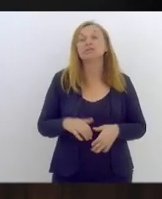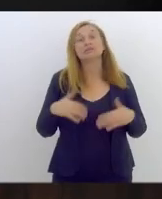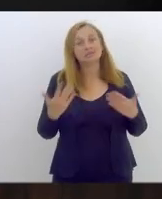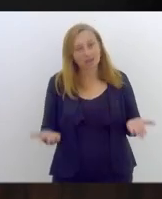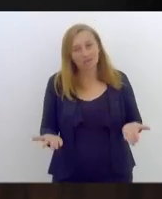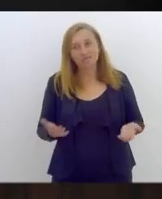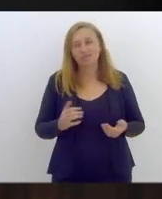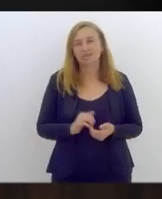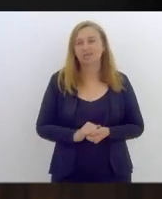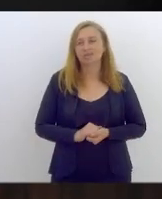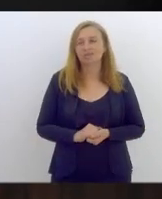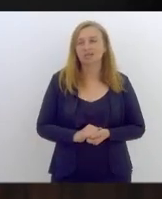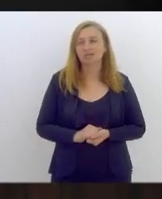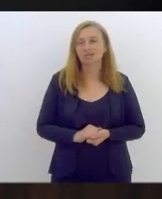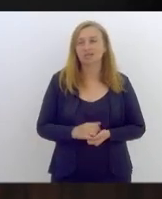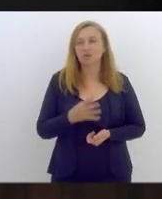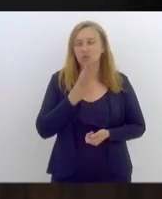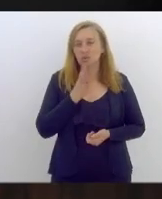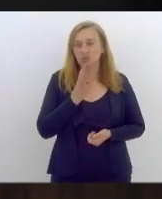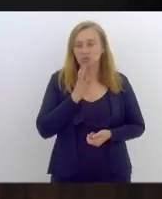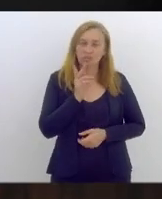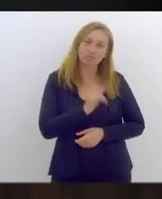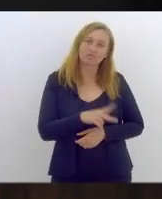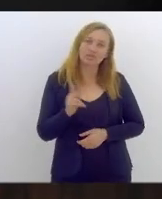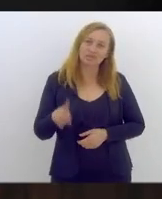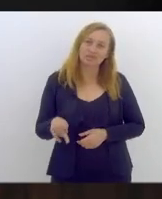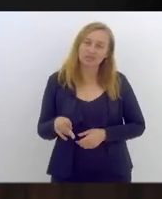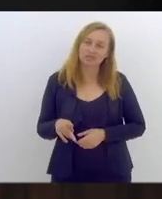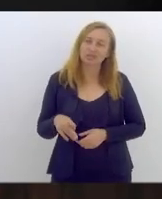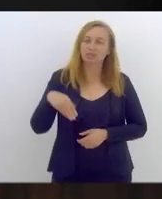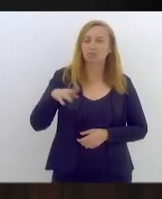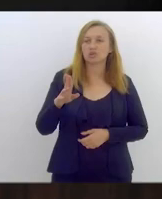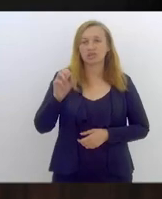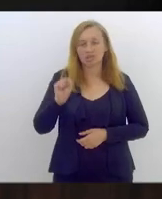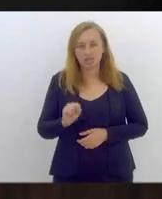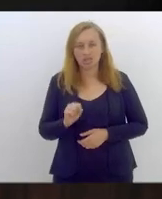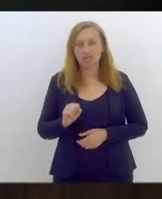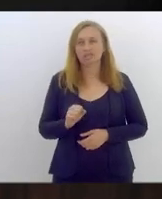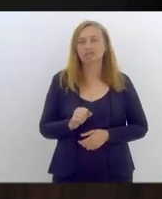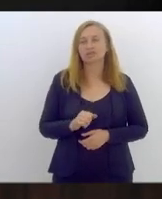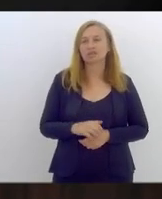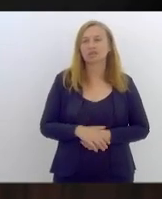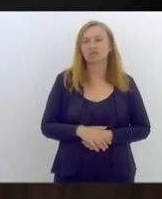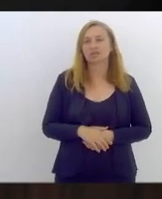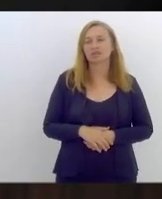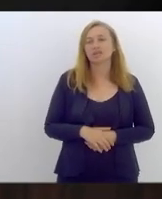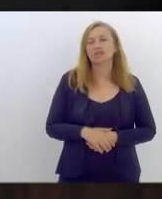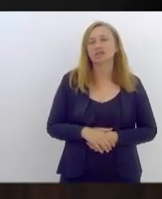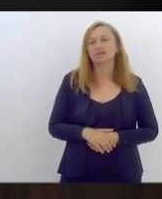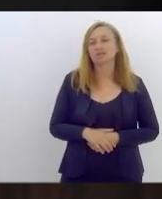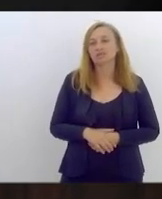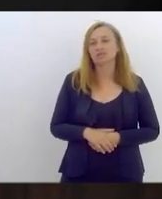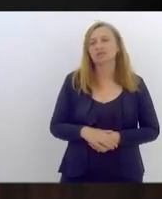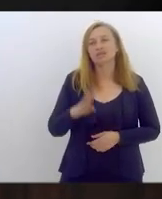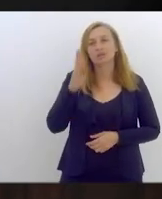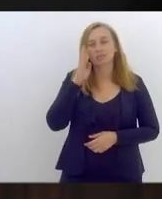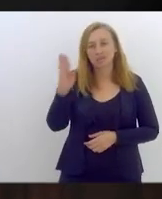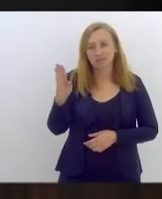Então, de lá para cá, eu conheci o professor Muniz Sodré pessoalmente, fiz dele uma das minhas